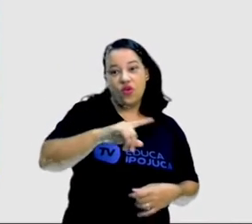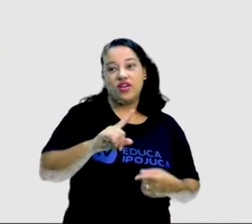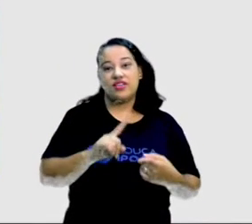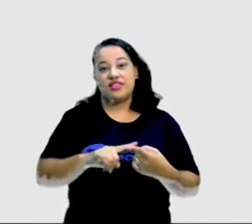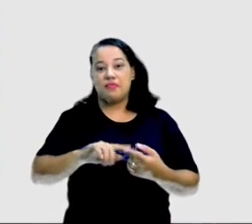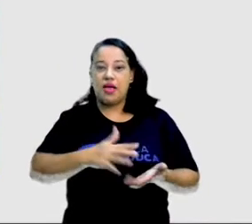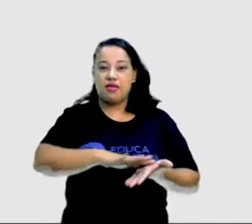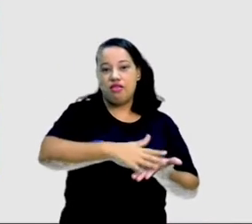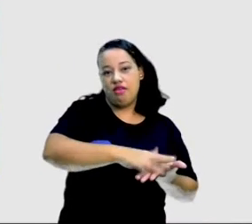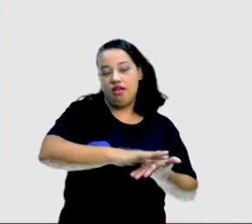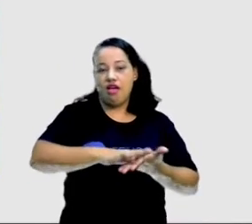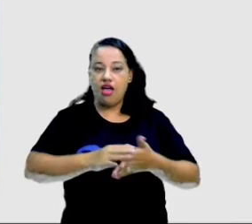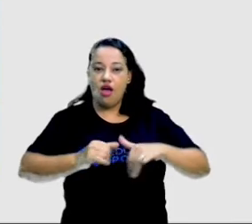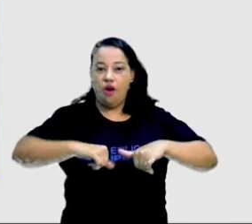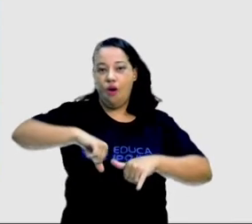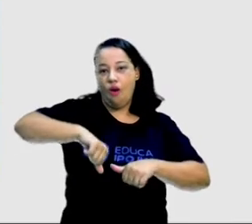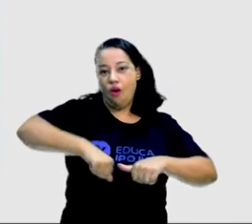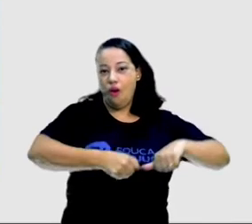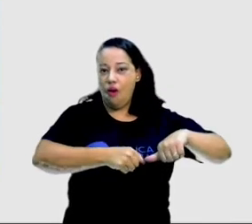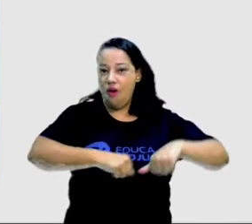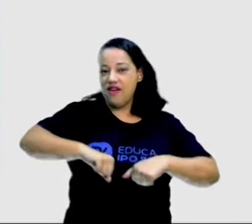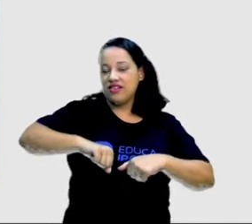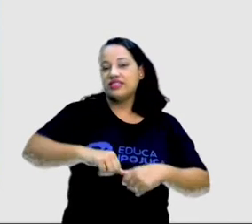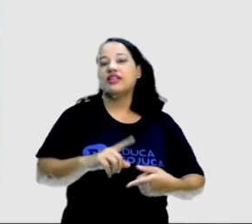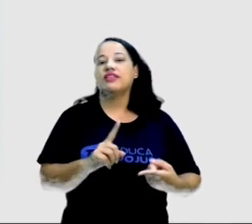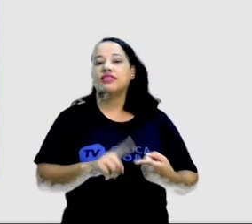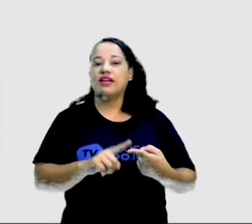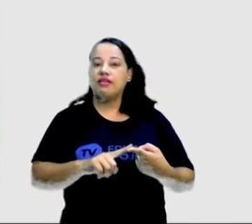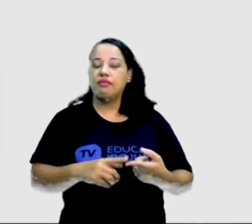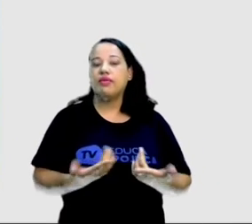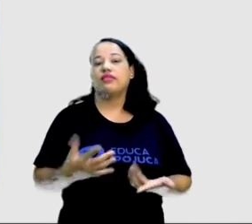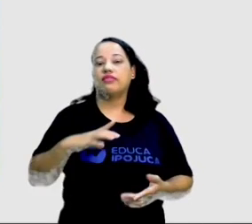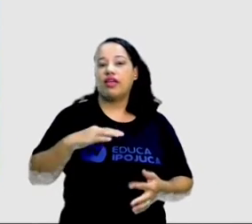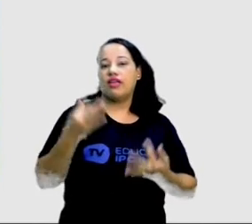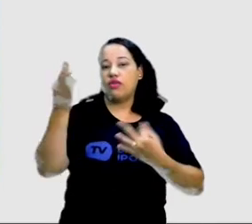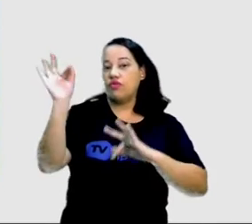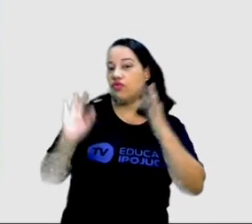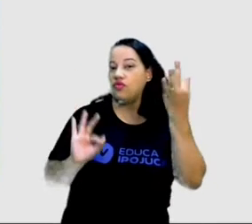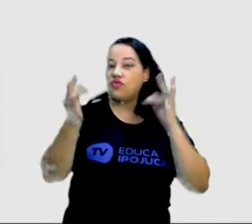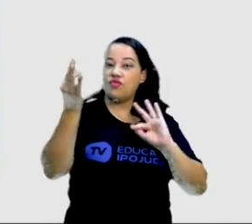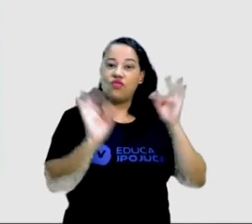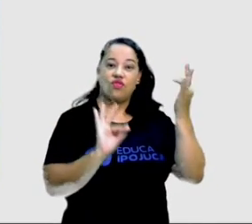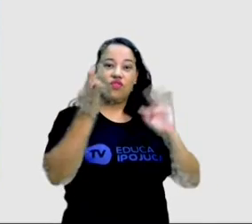samba de roda, o frevo,